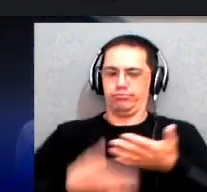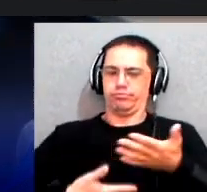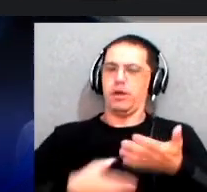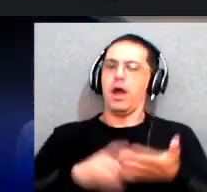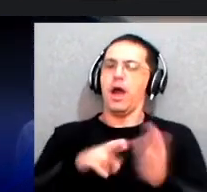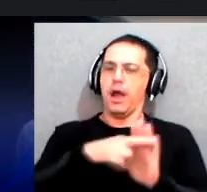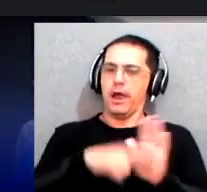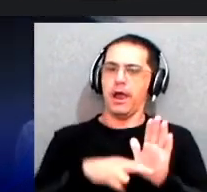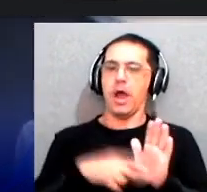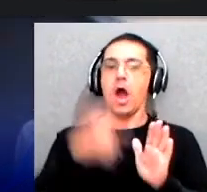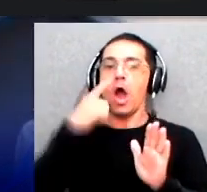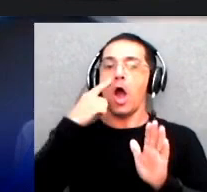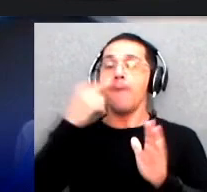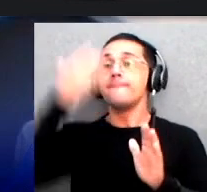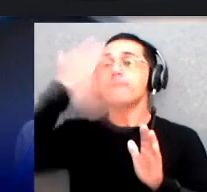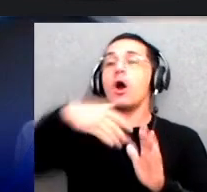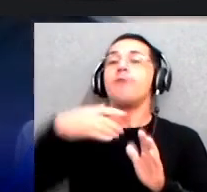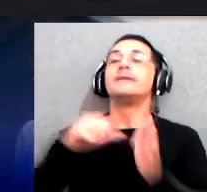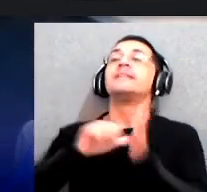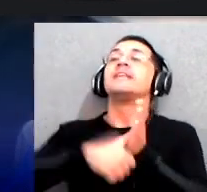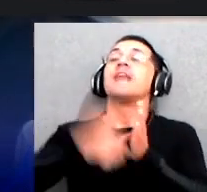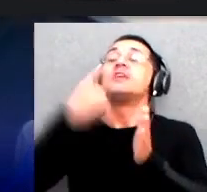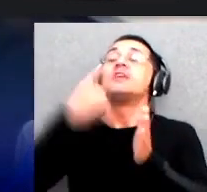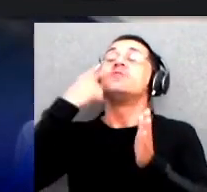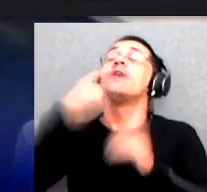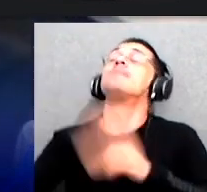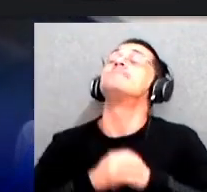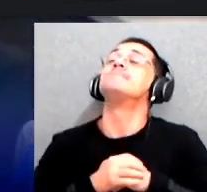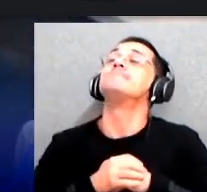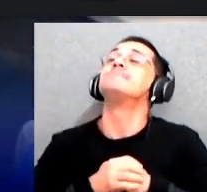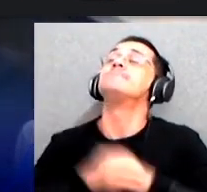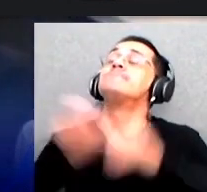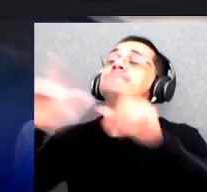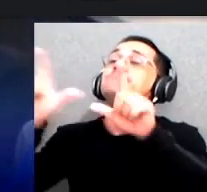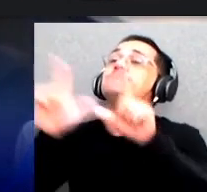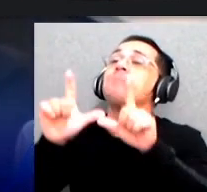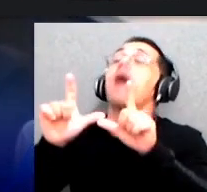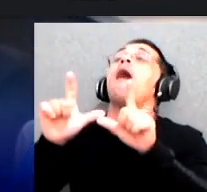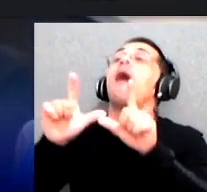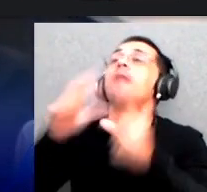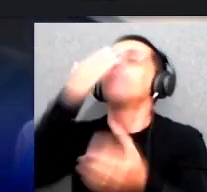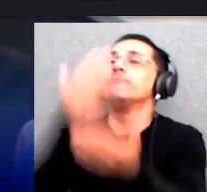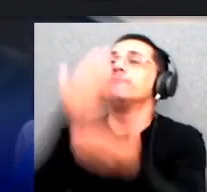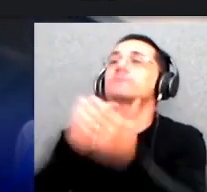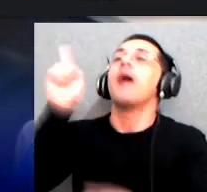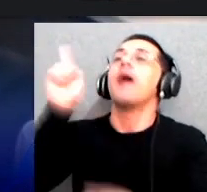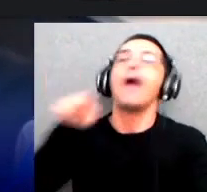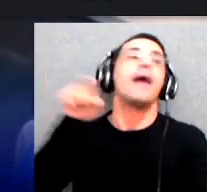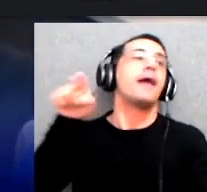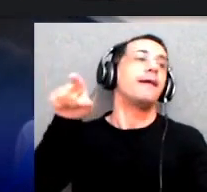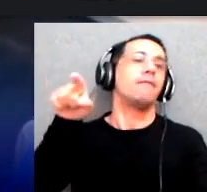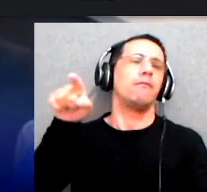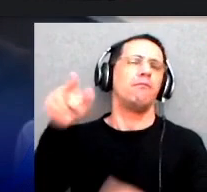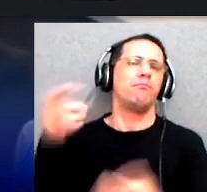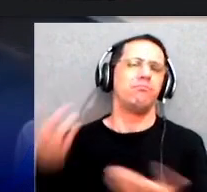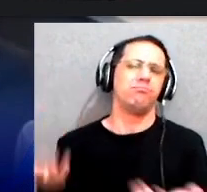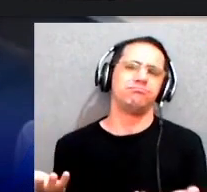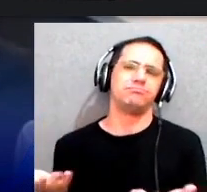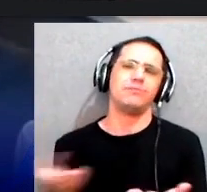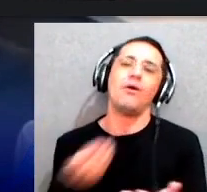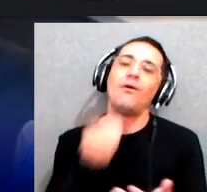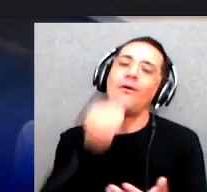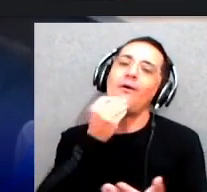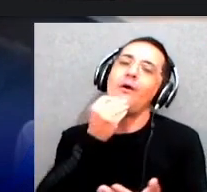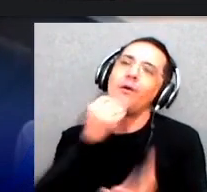identidade dela. Assim, ó, esse é o protocolo de segurança. Tá, tudo bem. Eu tenho que partir do pressuposto da boa-fé do documento. Tudo